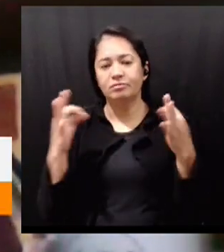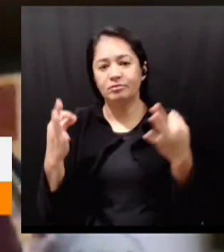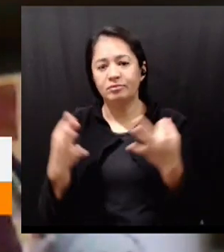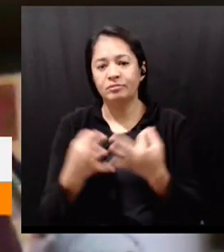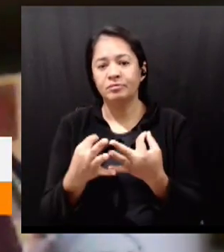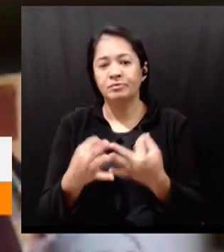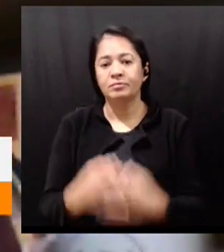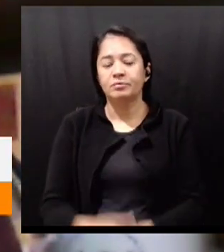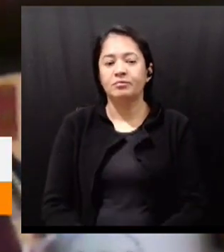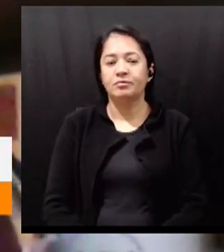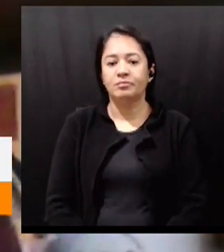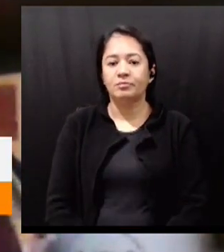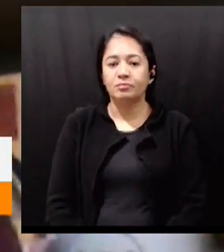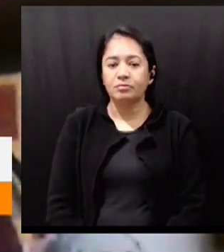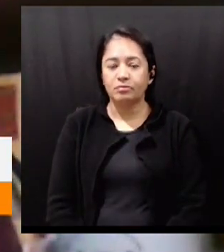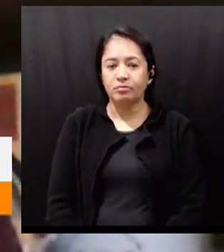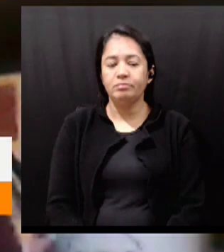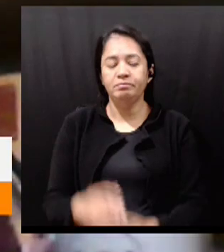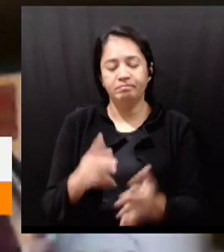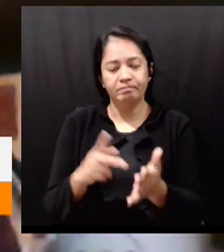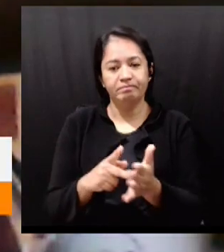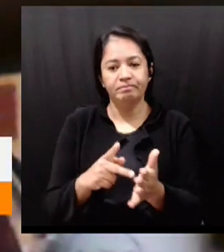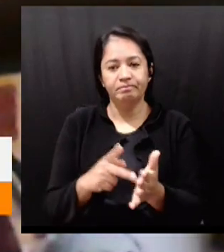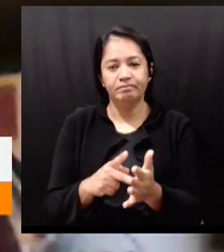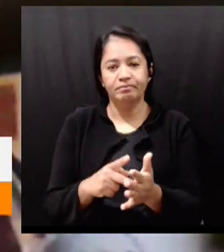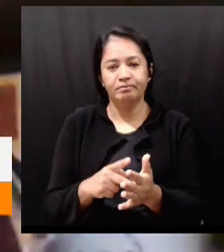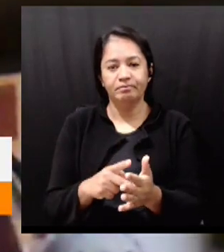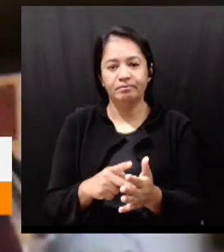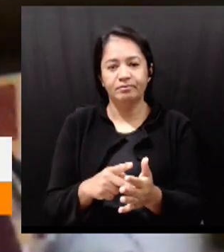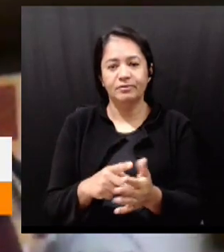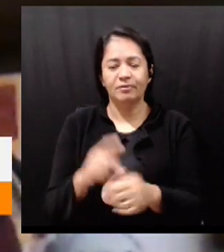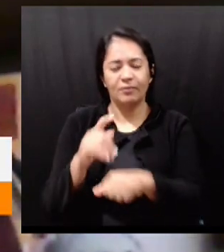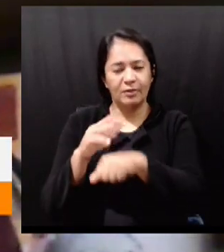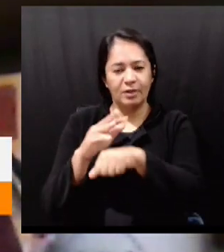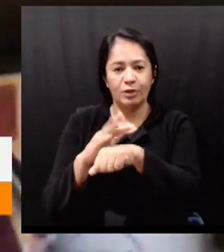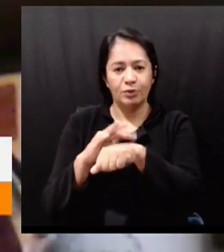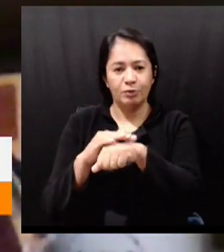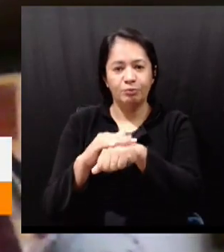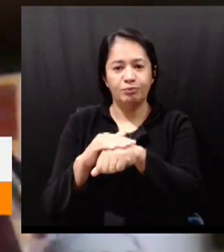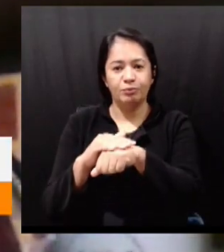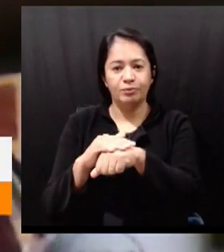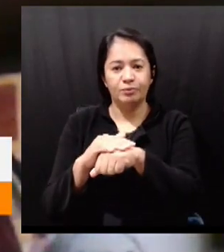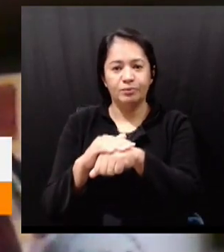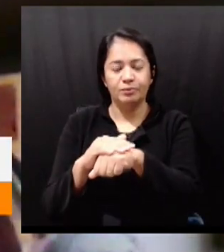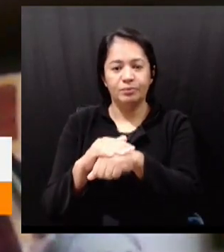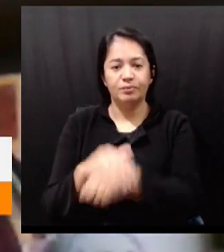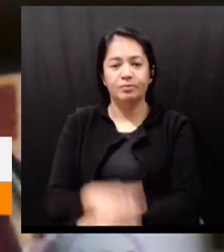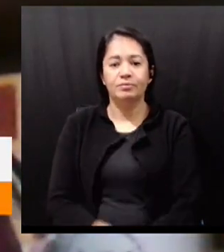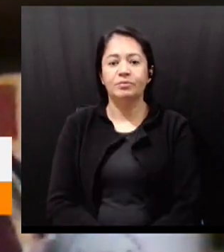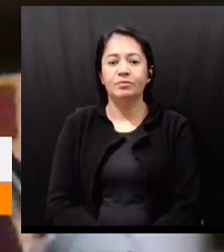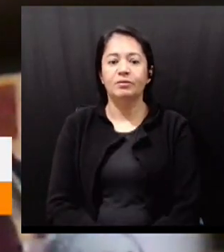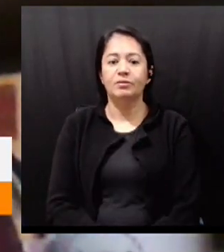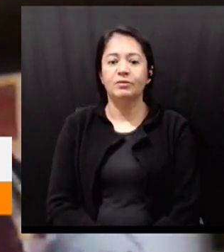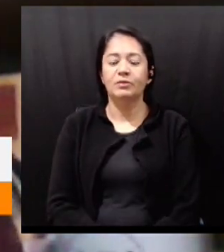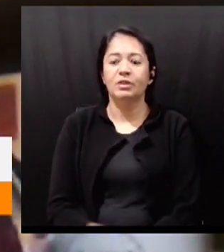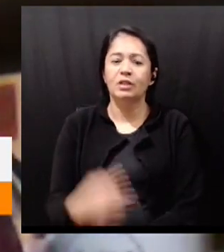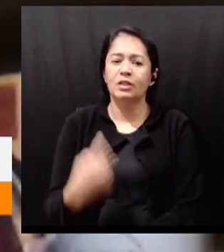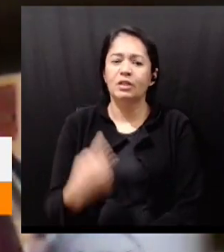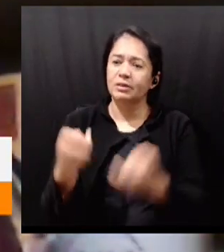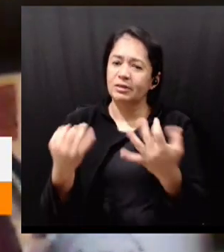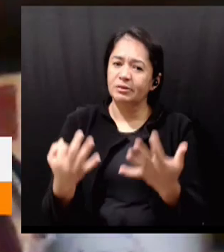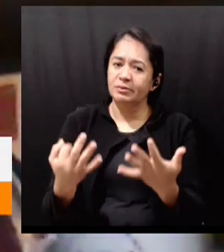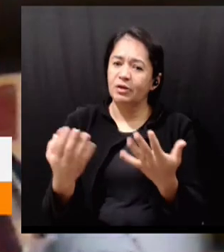que realmente faz adoecer. E quando a gente fala que, olha, você precisa olhar